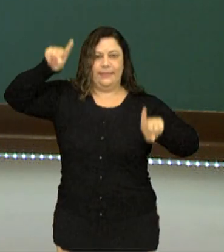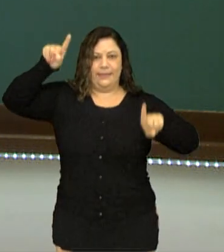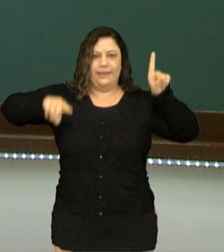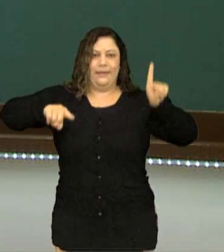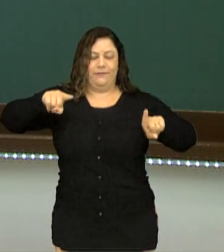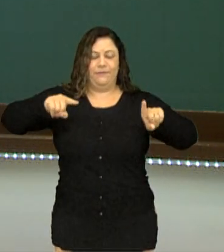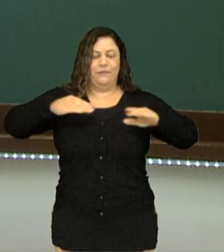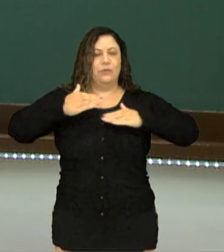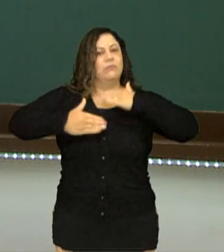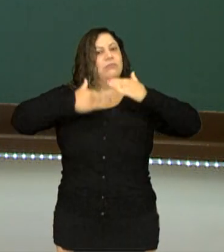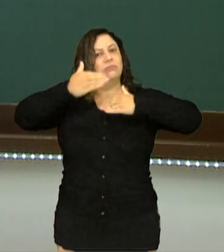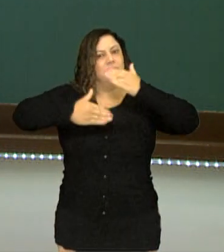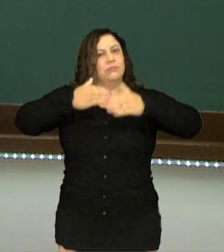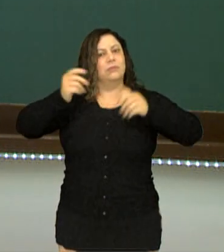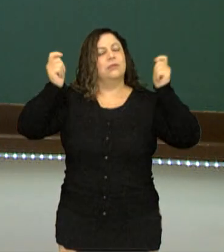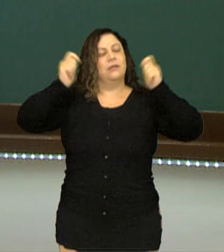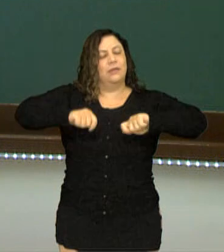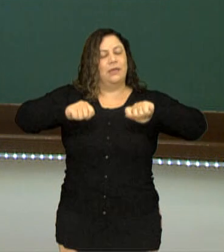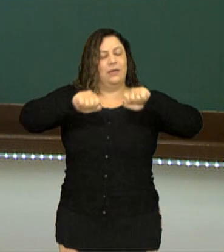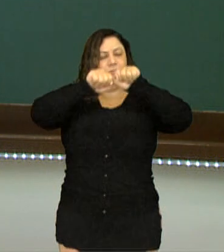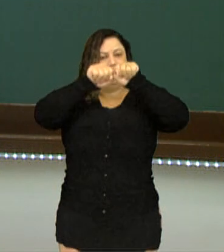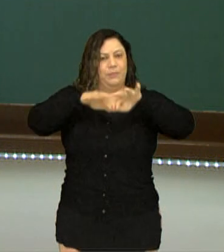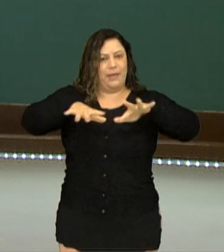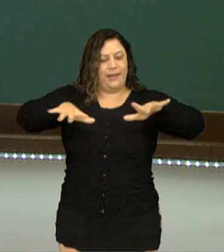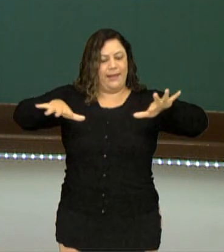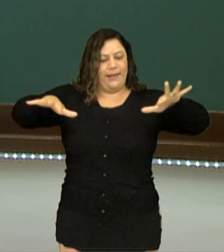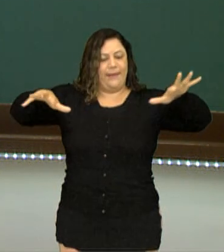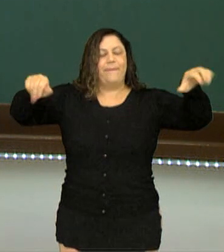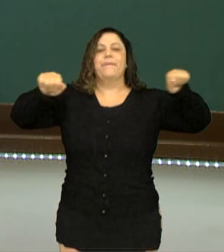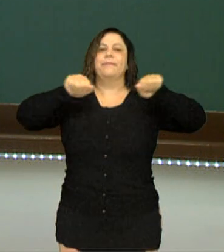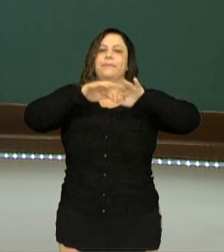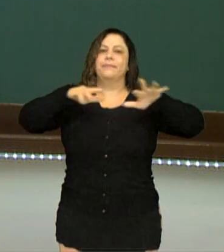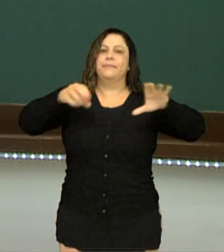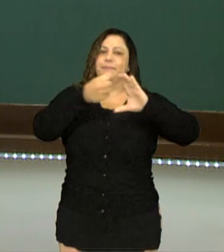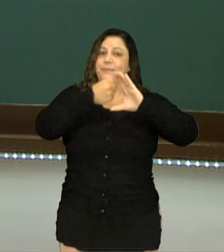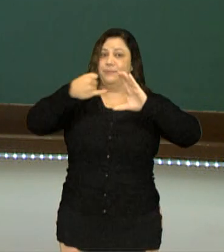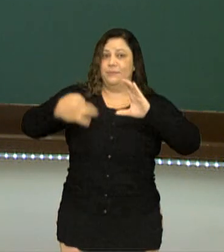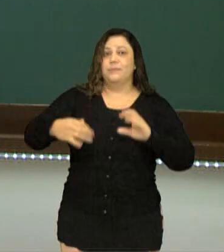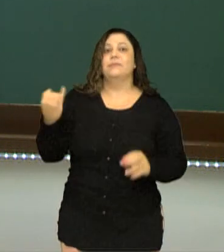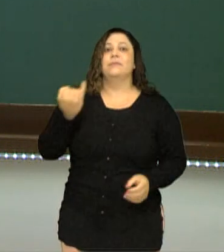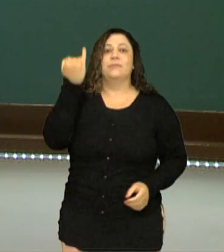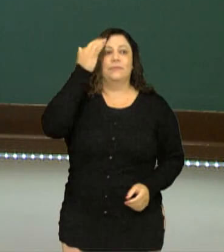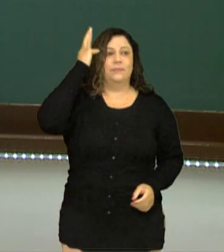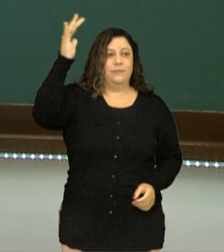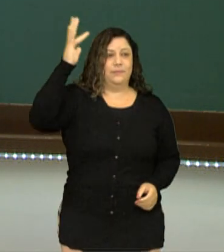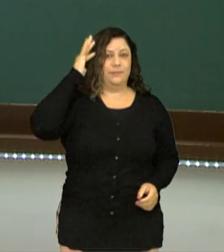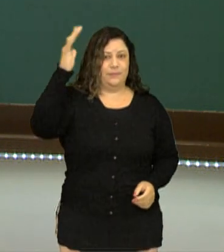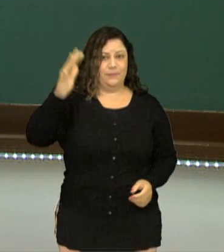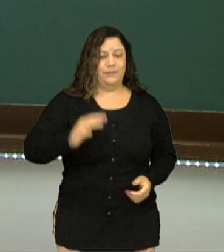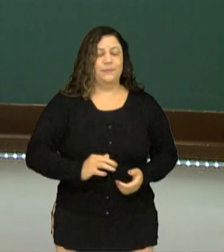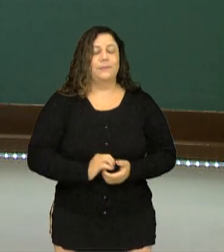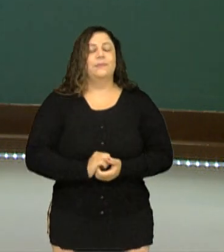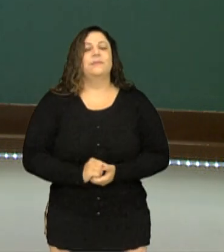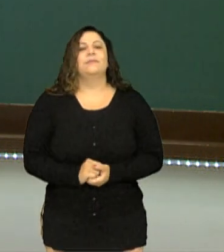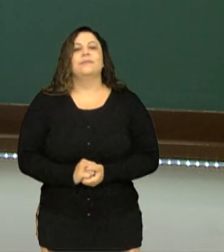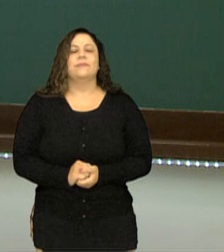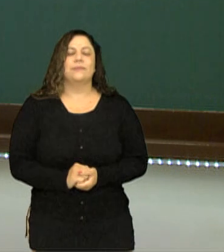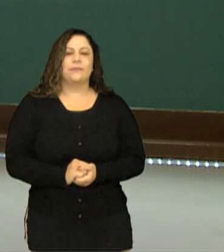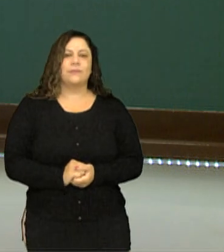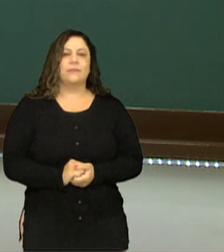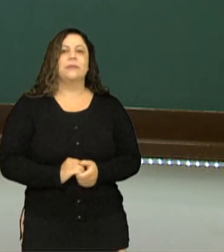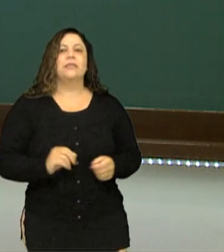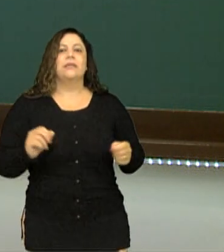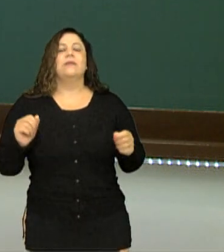aqui, é a expansão da mancha urbana, certo? Característica bem importante para ser refletida ali sobre a questão